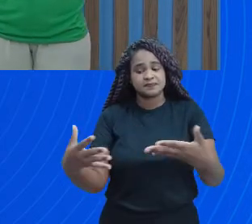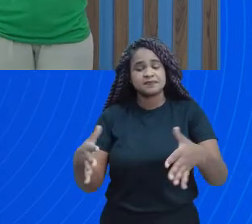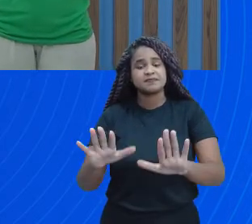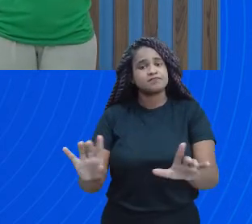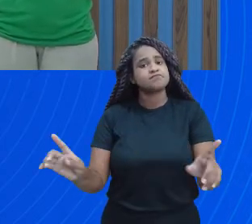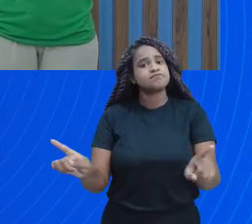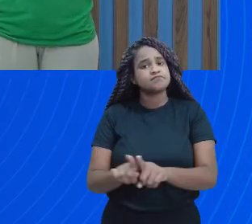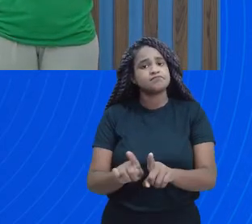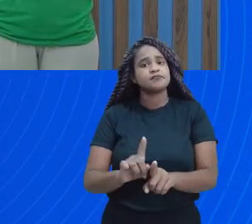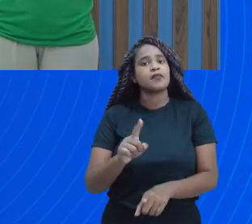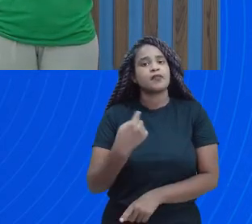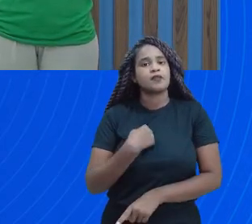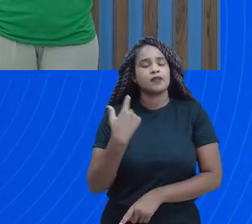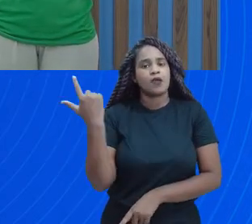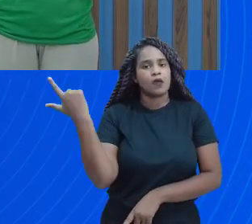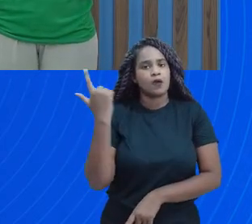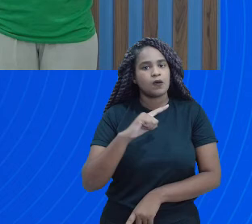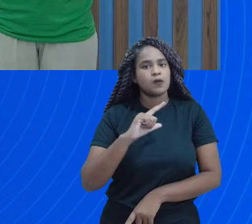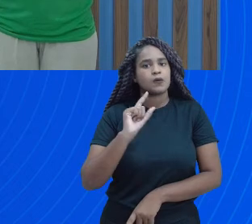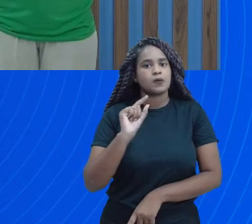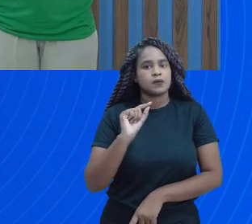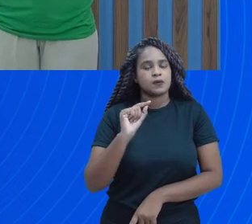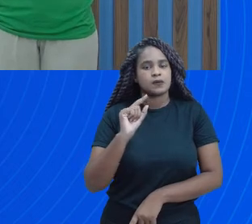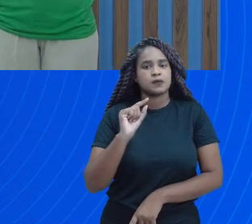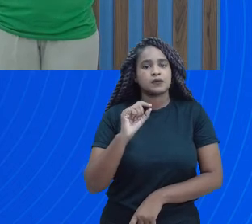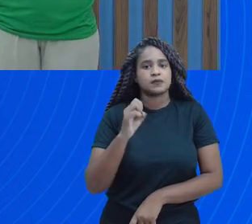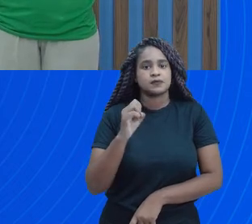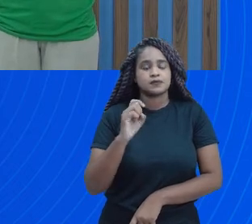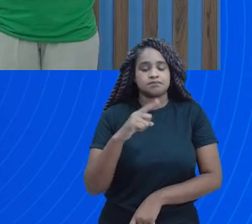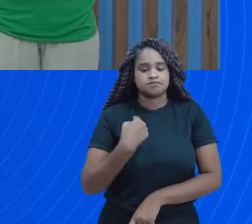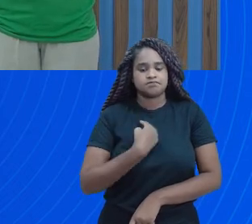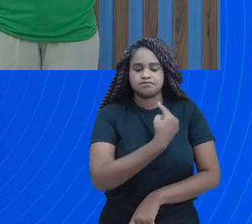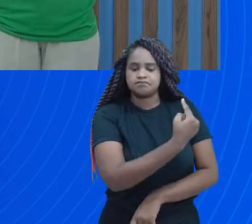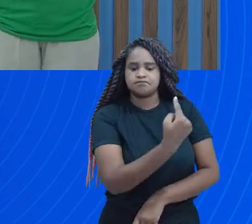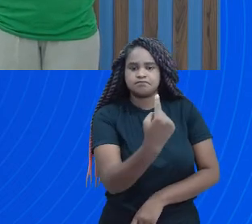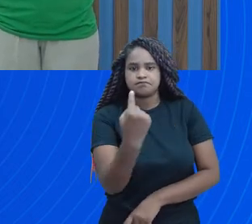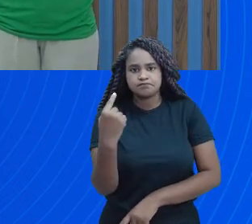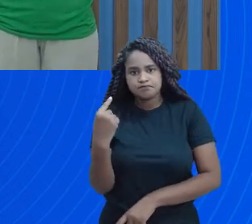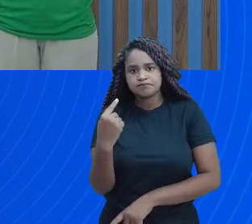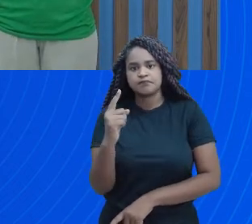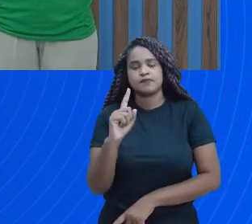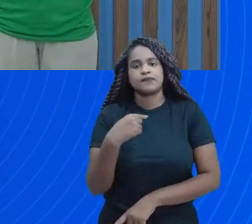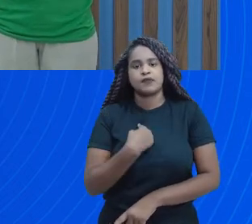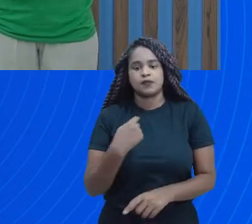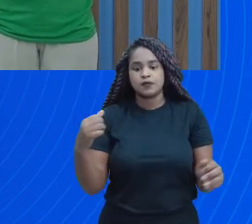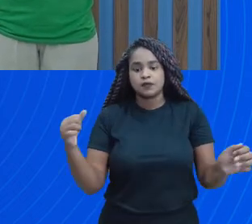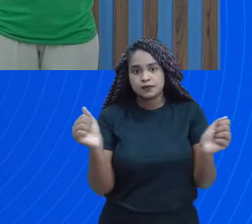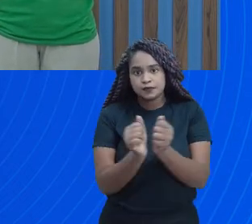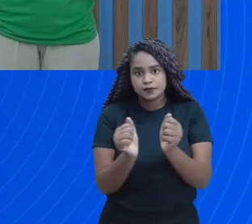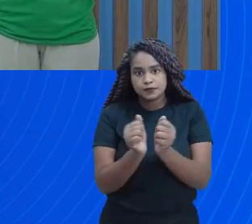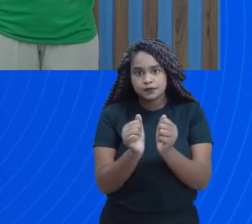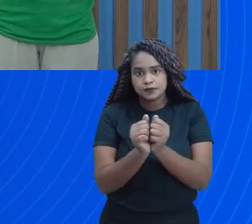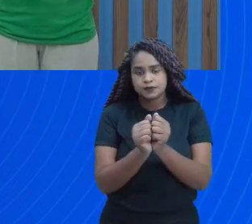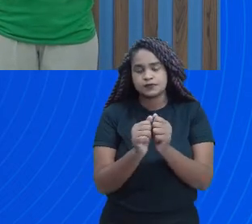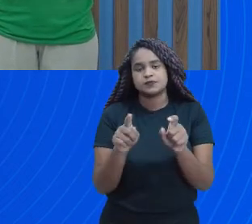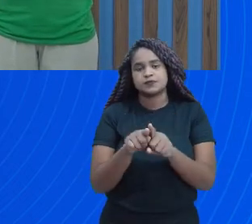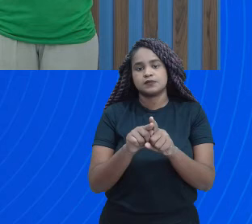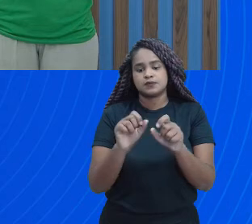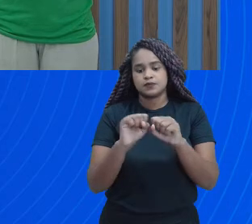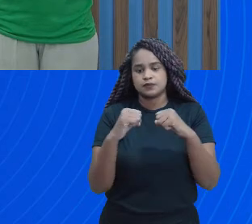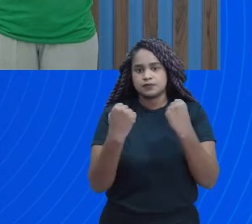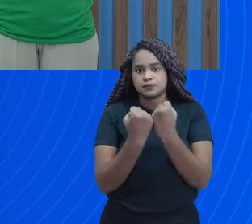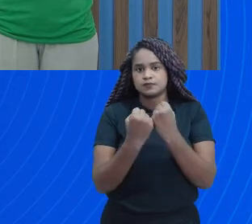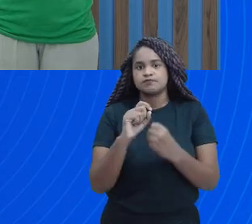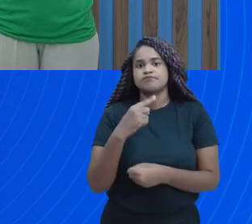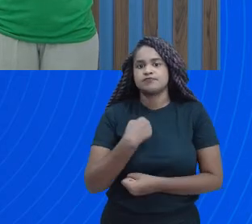gente também, né, nós, enquanto indivíduos, enquanto coletividade, também sociedade,